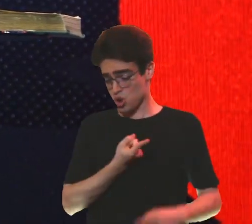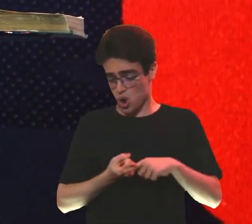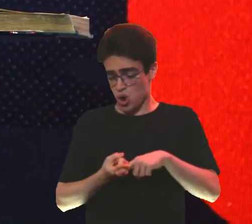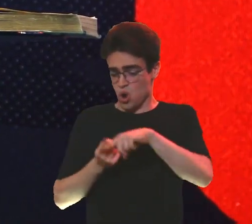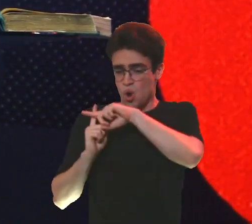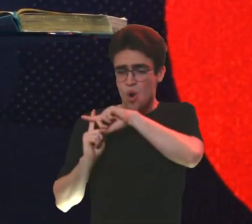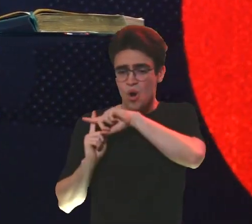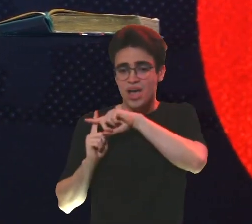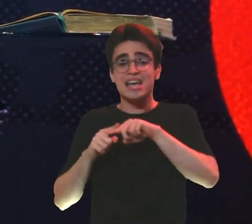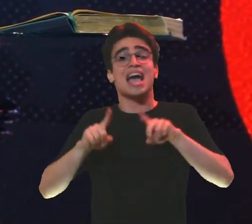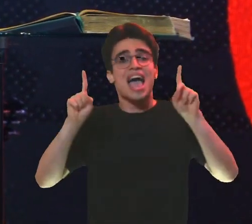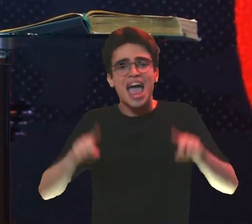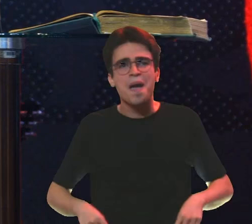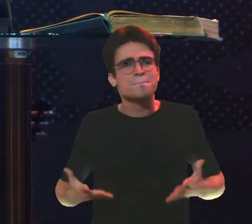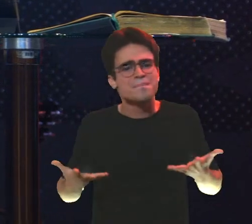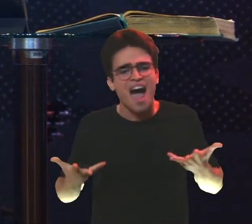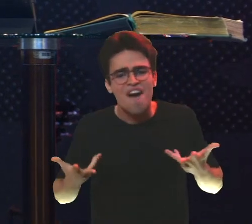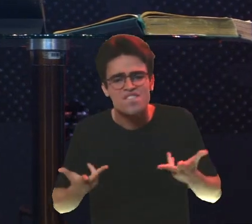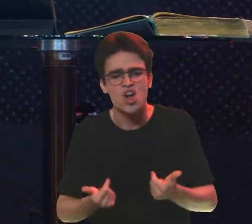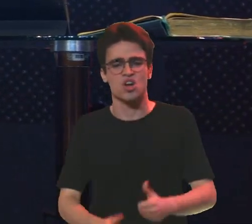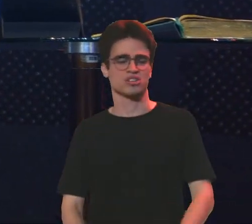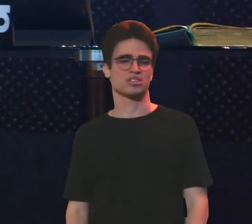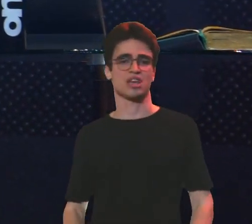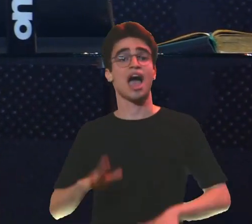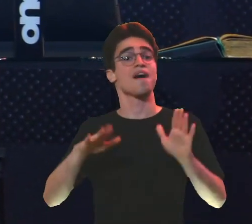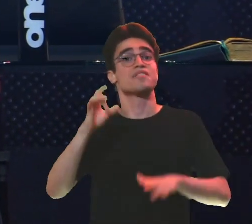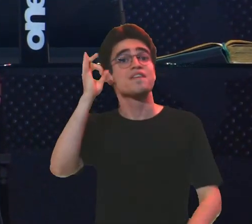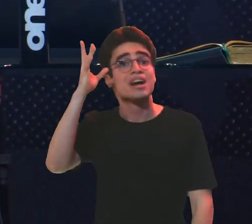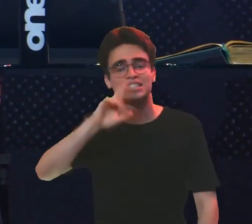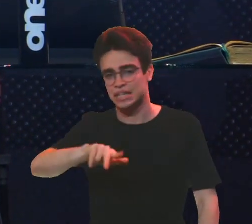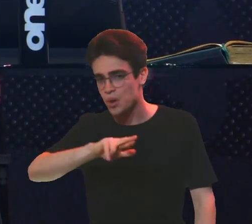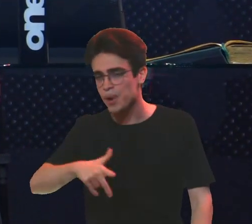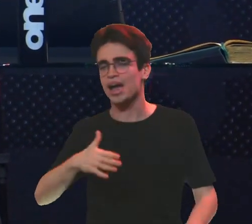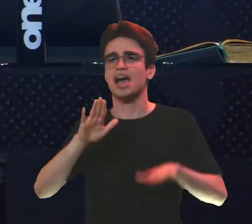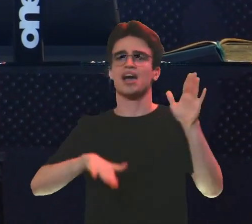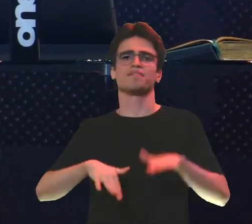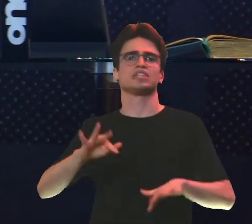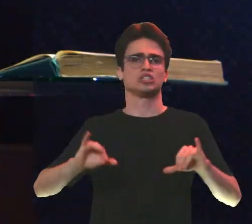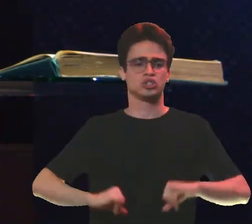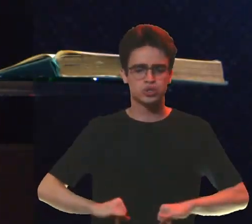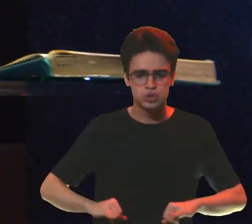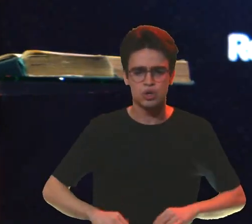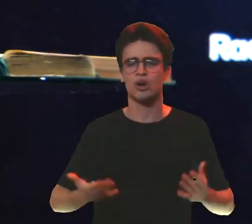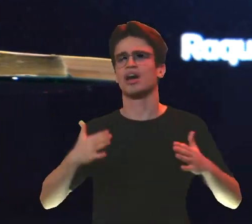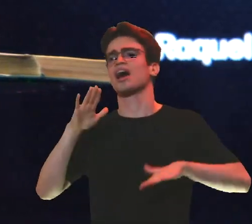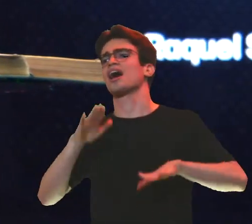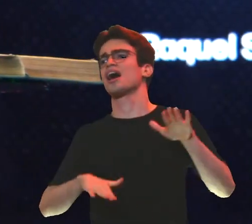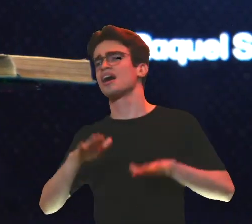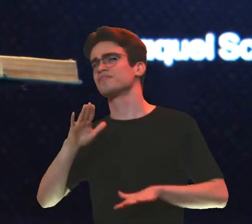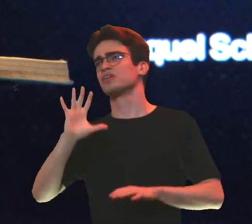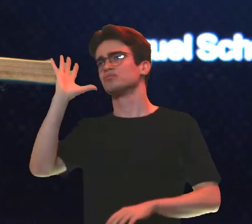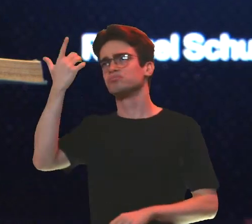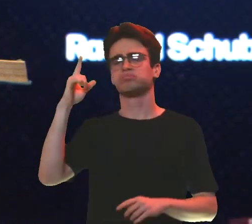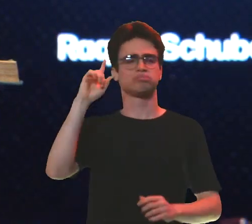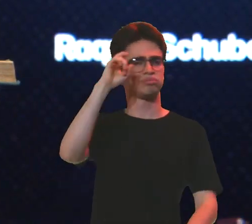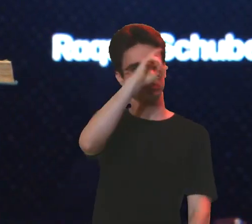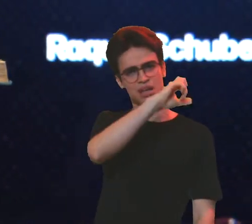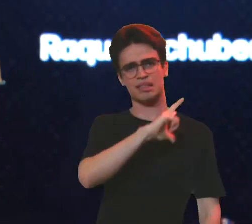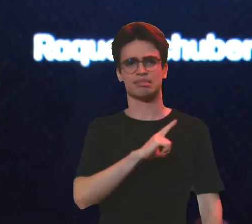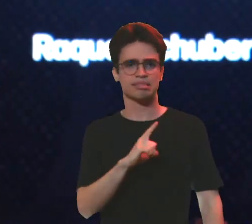é maravilhoso. Pode ser que não seja fácil, pode ser que seja doloroso, pode ser que no caminho você tenha dificuldades.